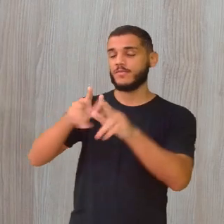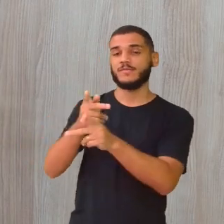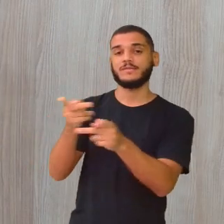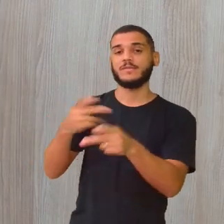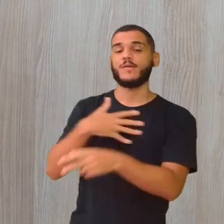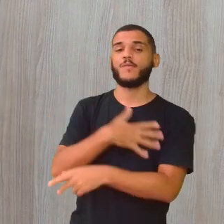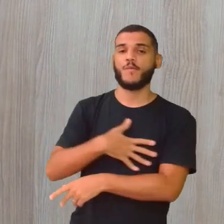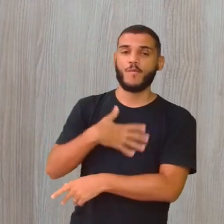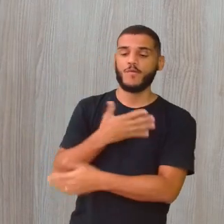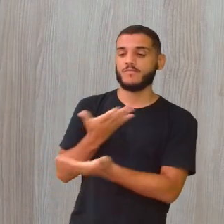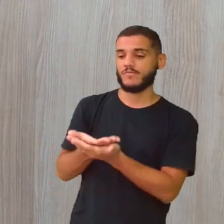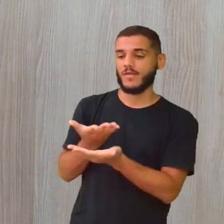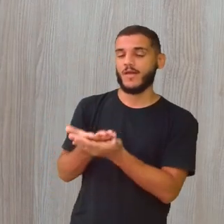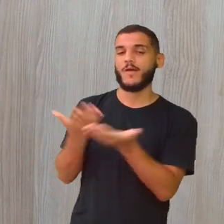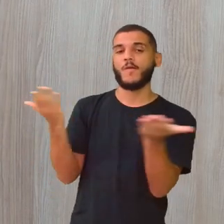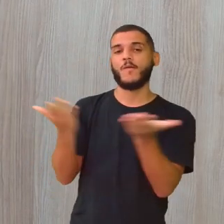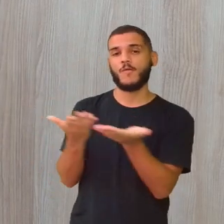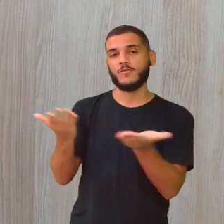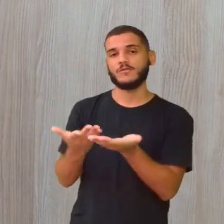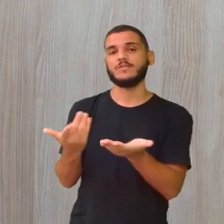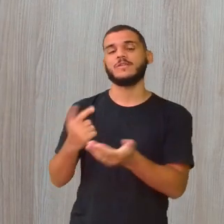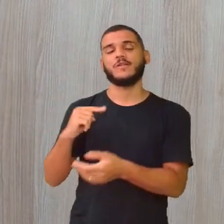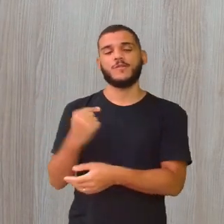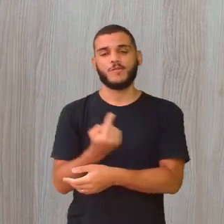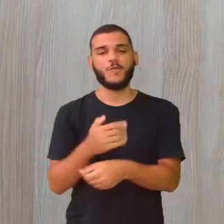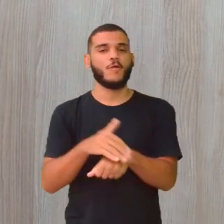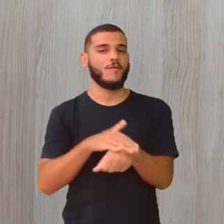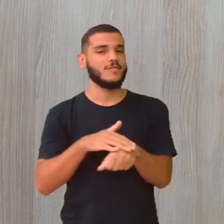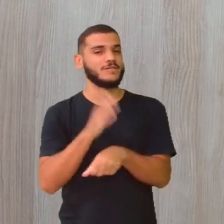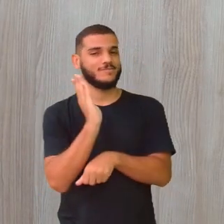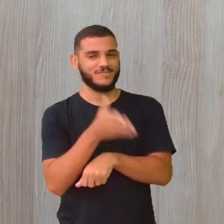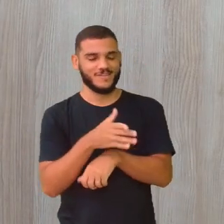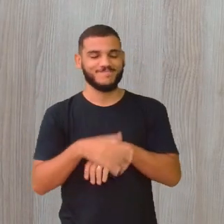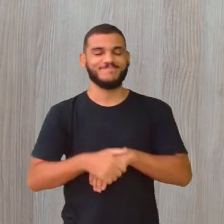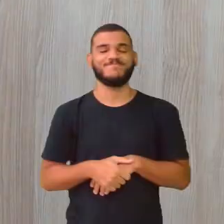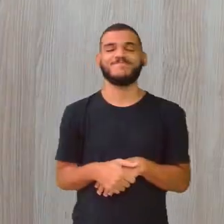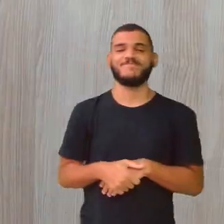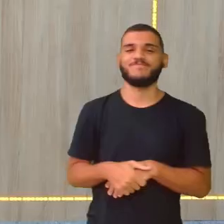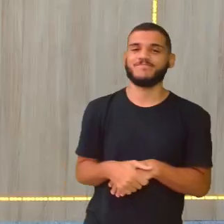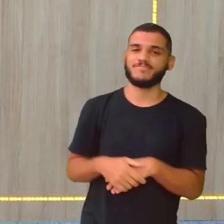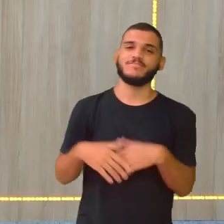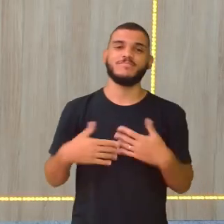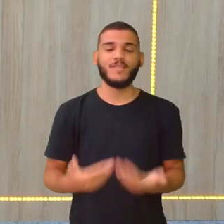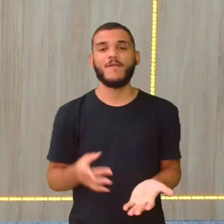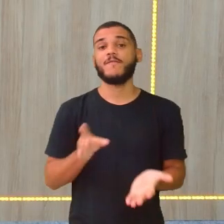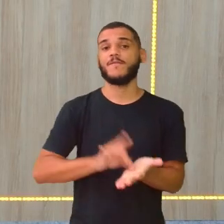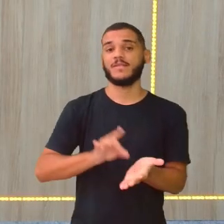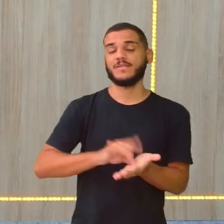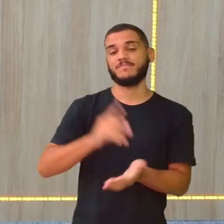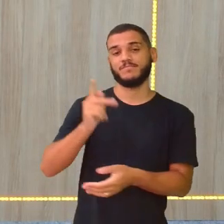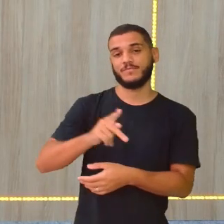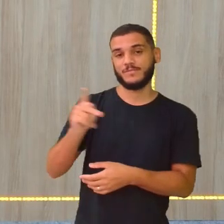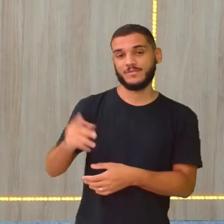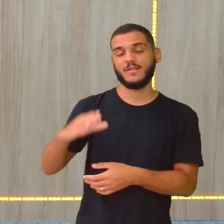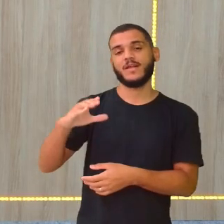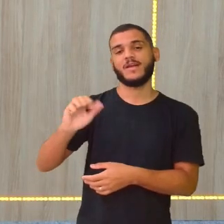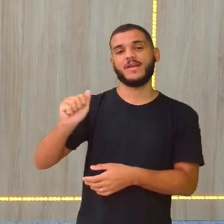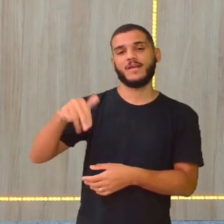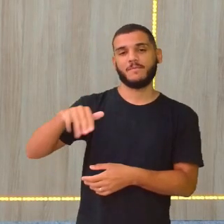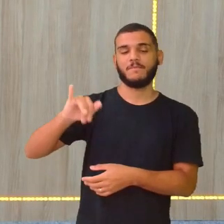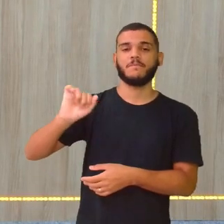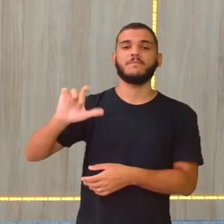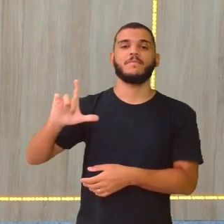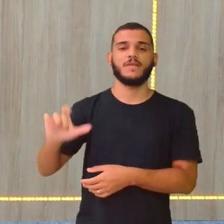de hoje. Com certeza a gente já se fala. Isso mesmo, professora Camille. Então estaremos aí, não é, agora,